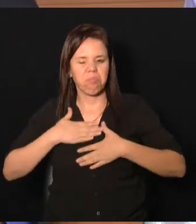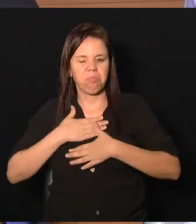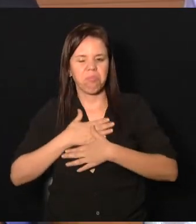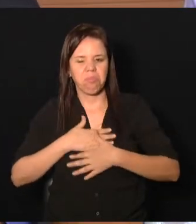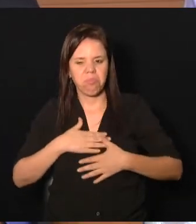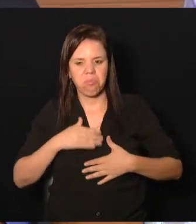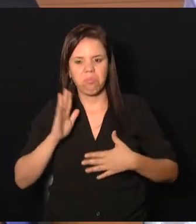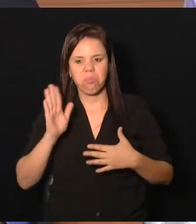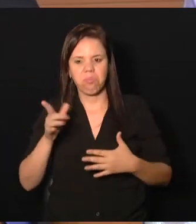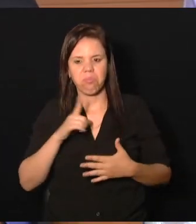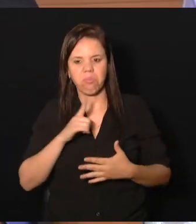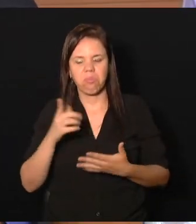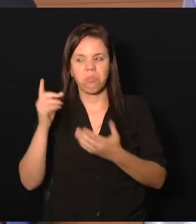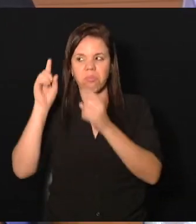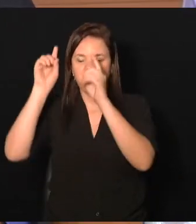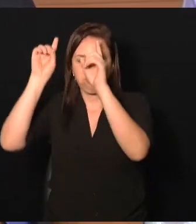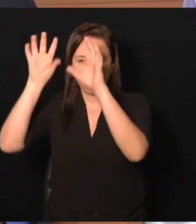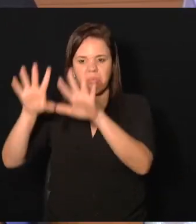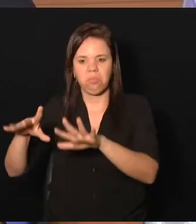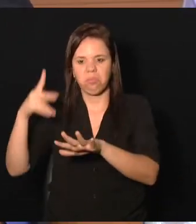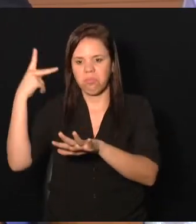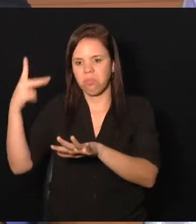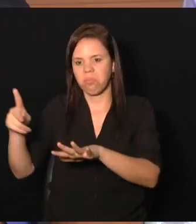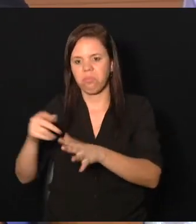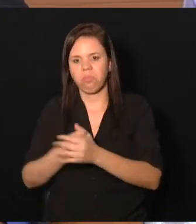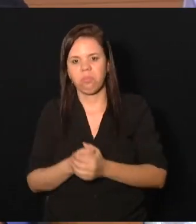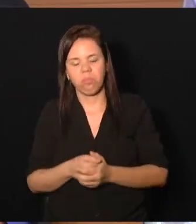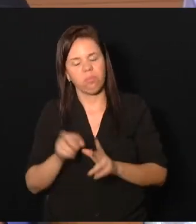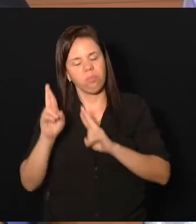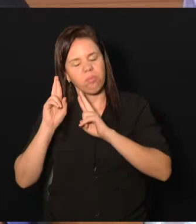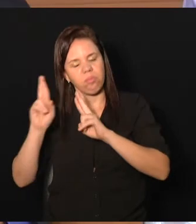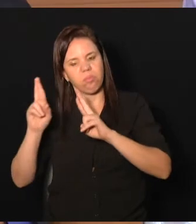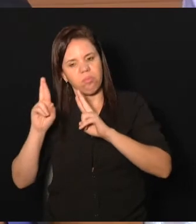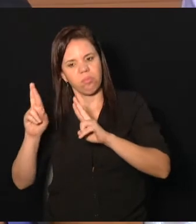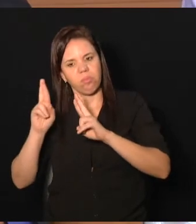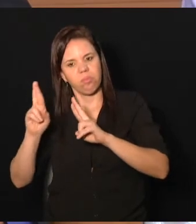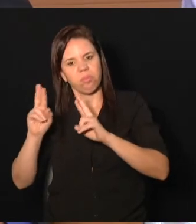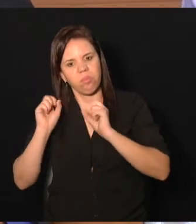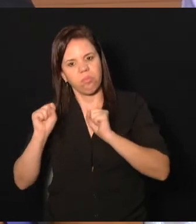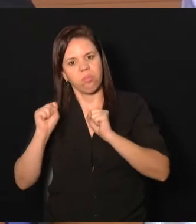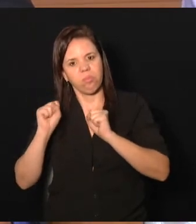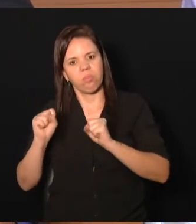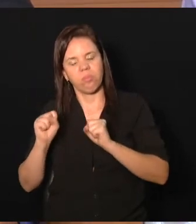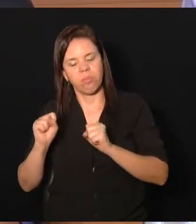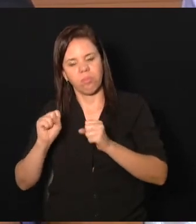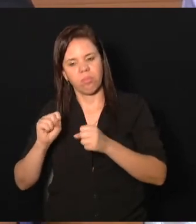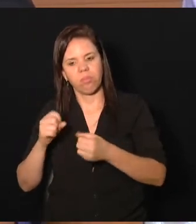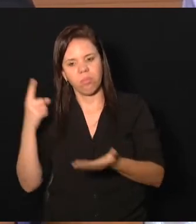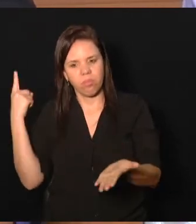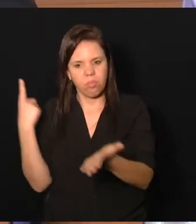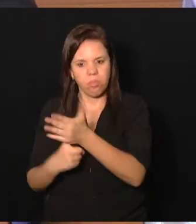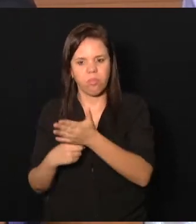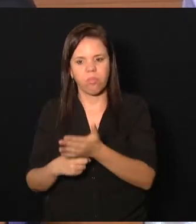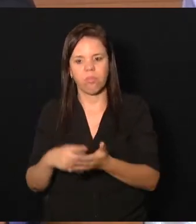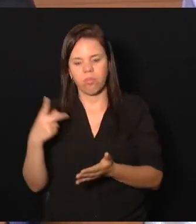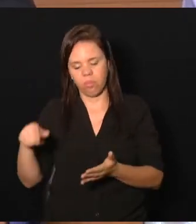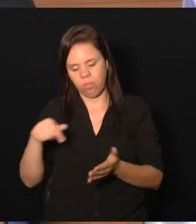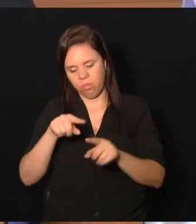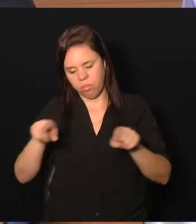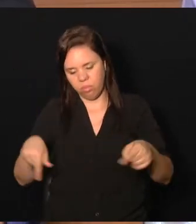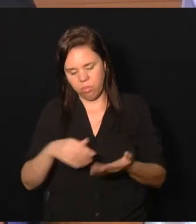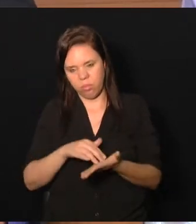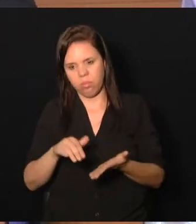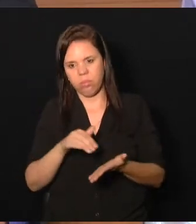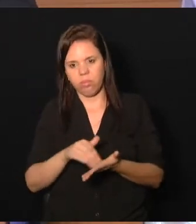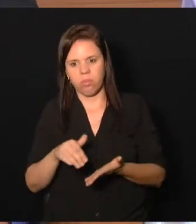né? E Deus abençoe, e eu espero poder contar o nosso gabinete com